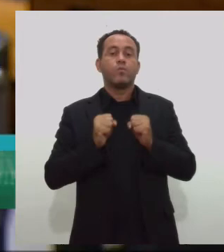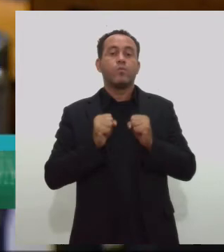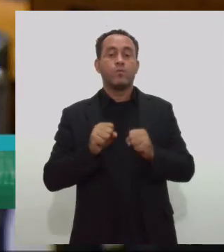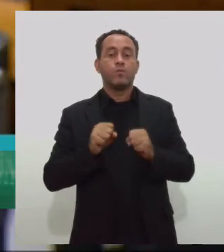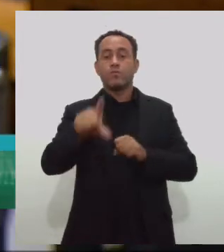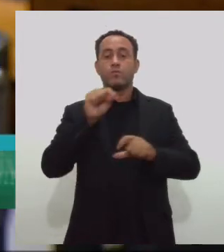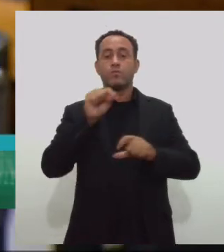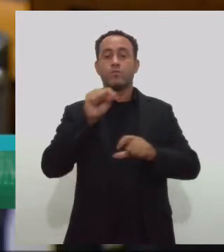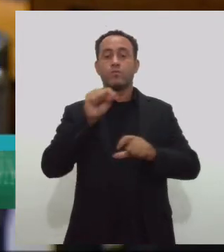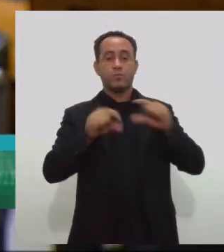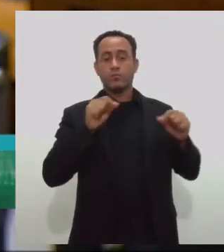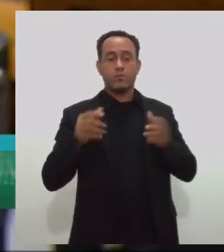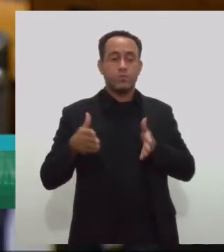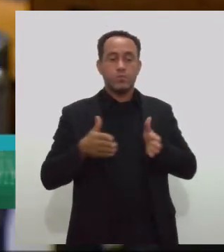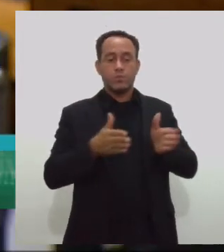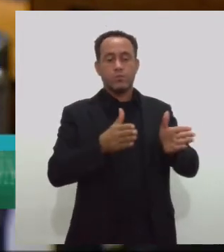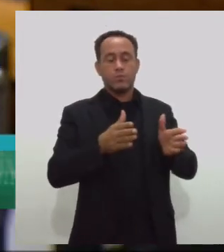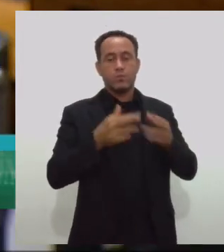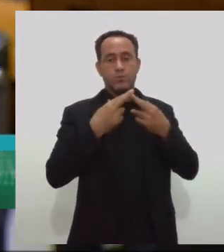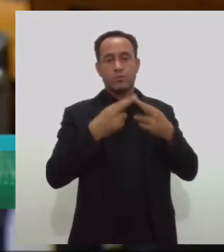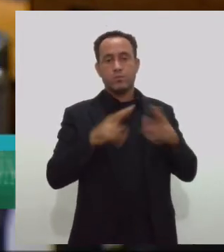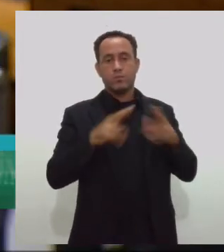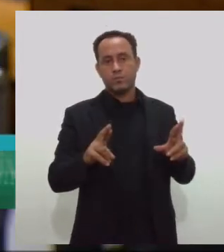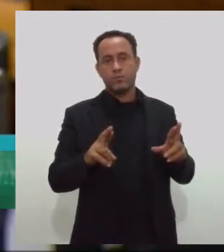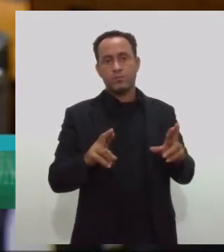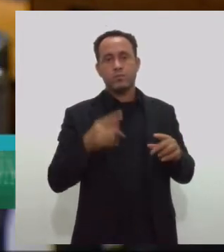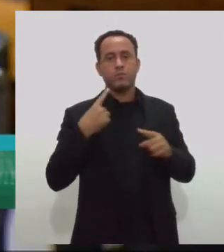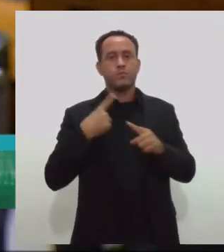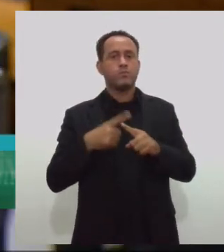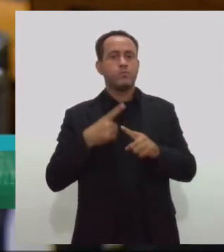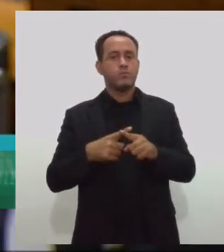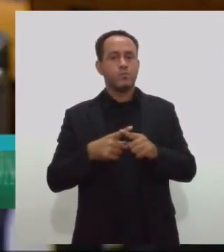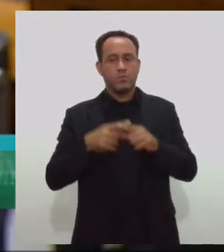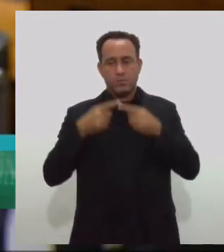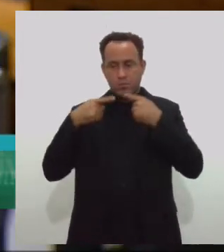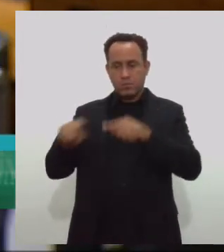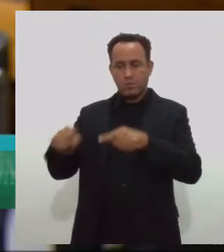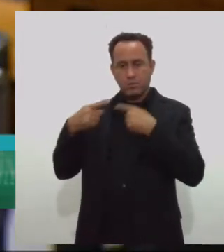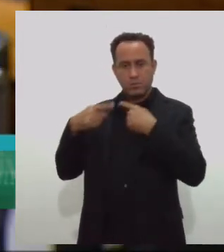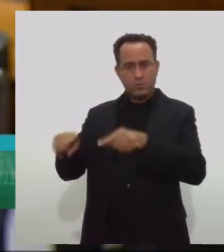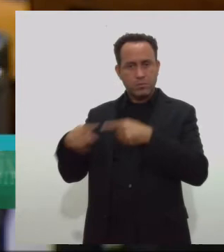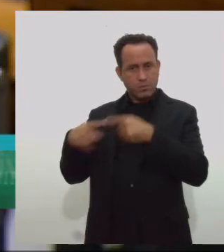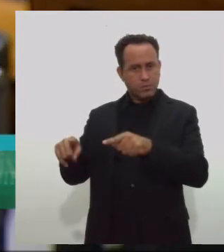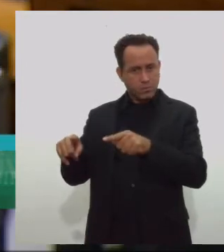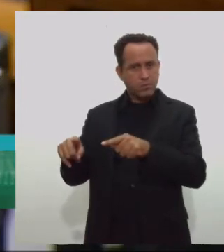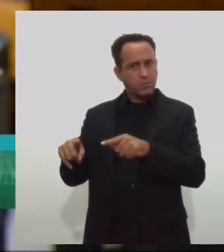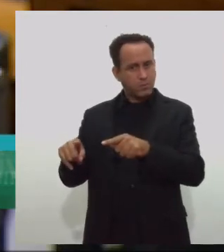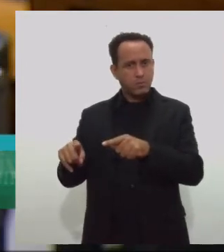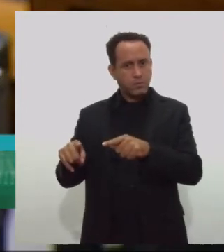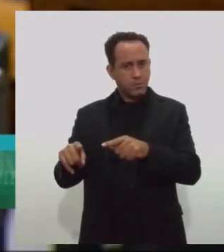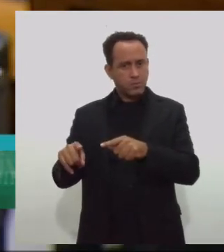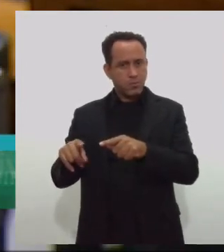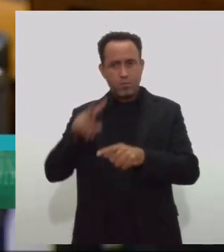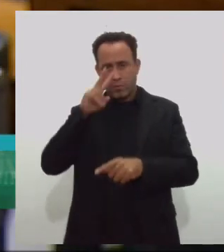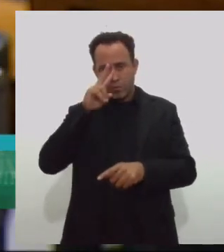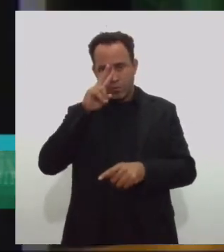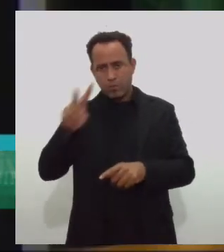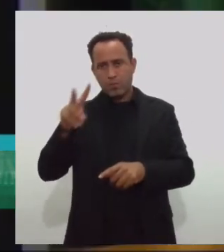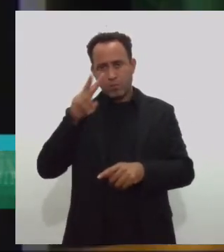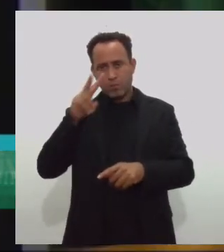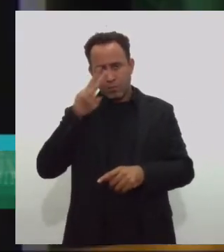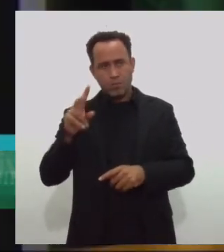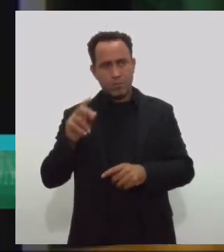escolher um caminho, uma solução, porque são atacadas de forma irracível pelos órgãos de